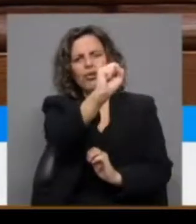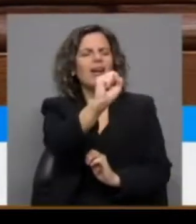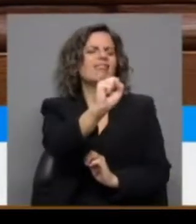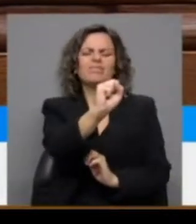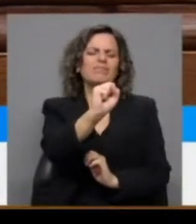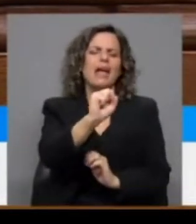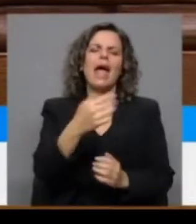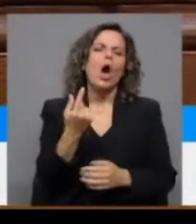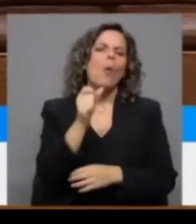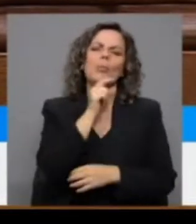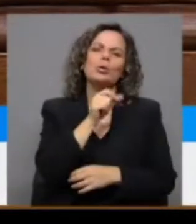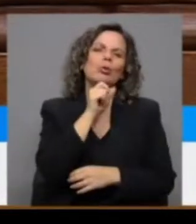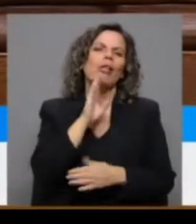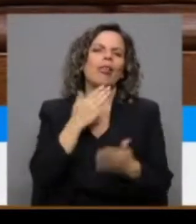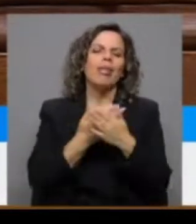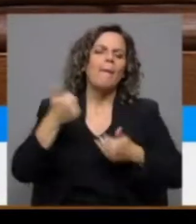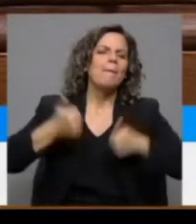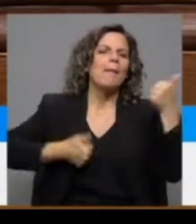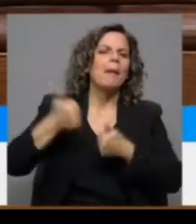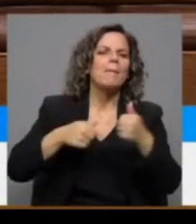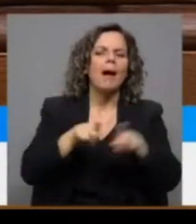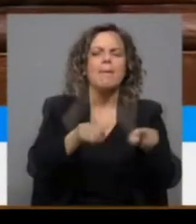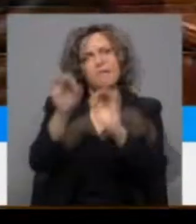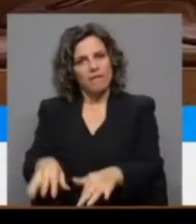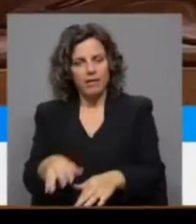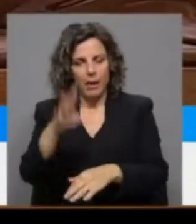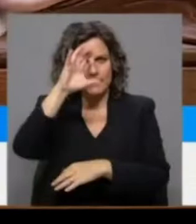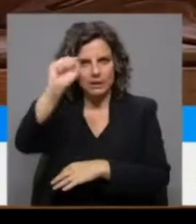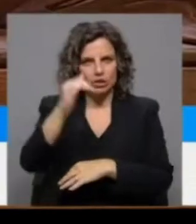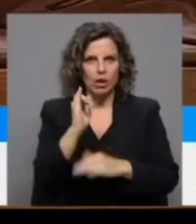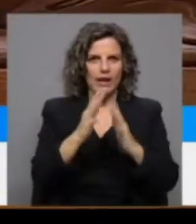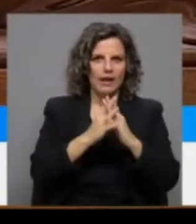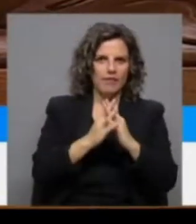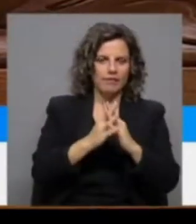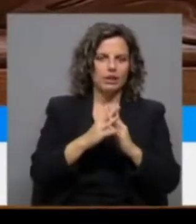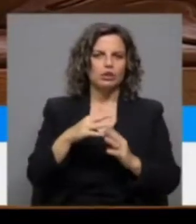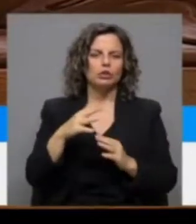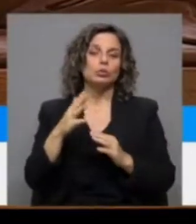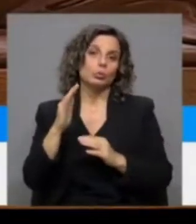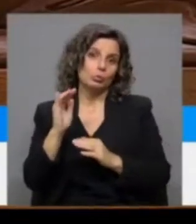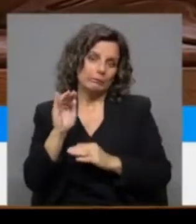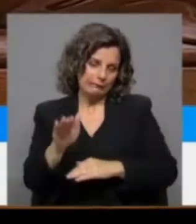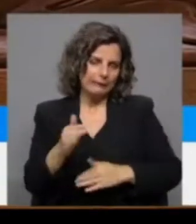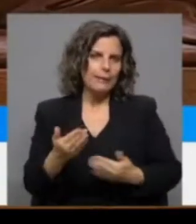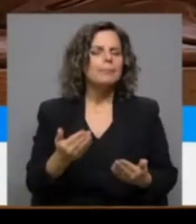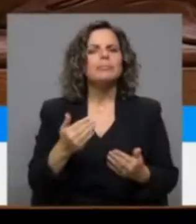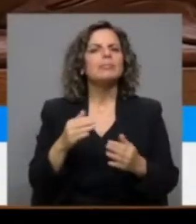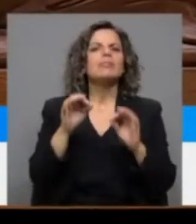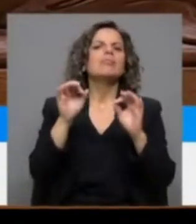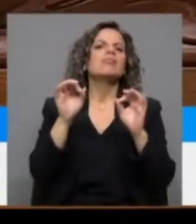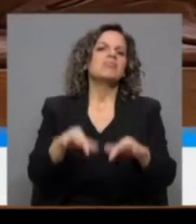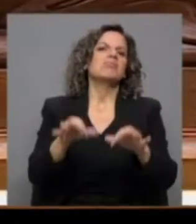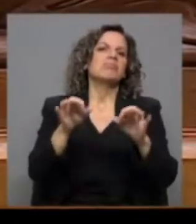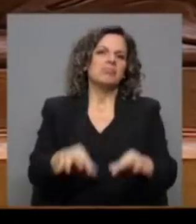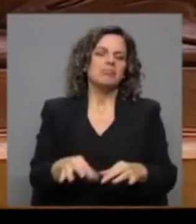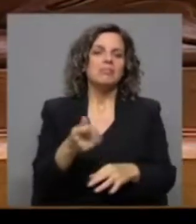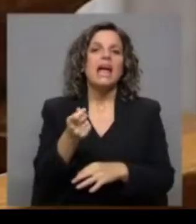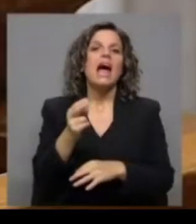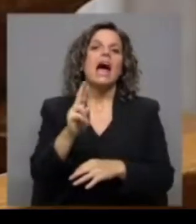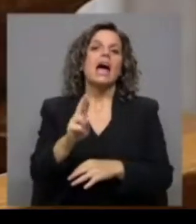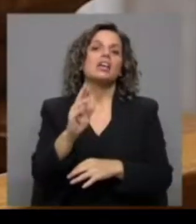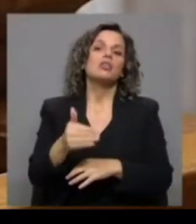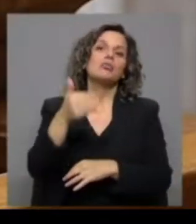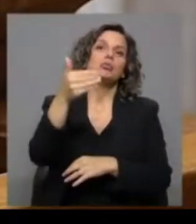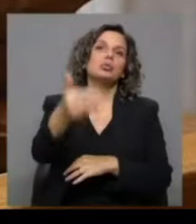oportunidade na competição com os outros partidos da oposição. E acabou ultrapassado pelo seu ex-futuro sucessor